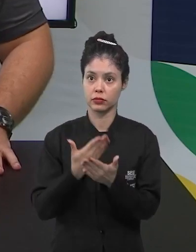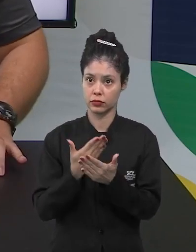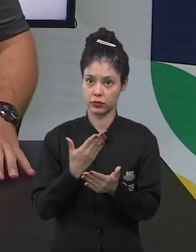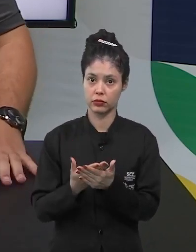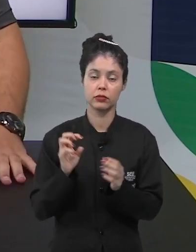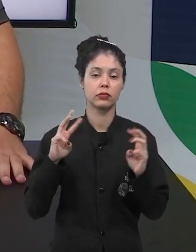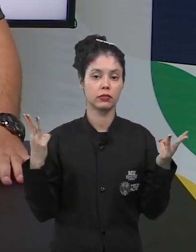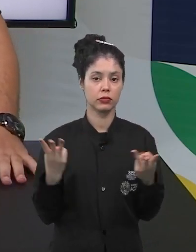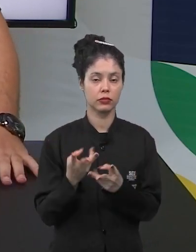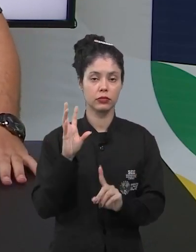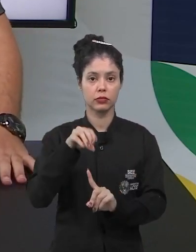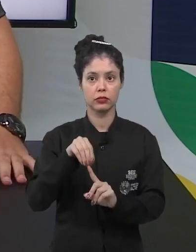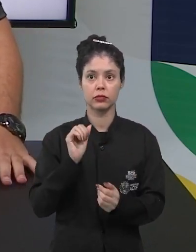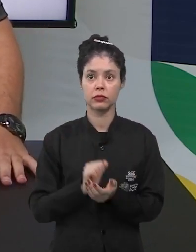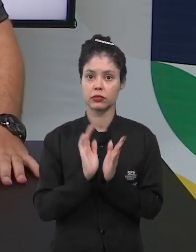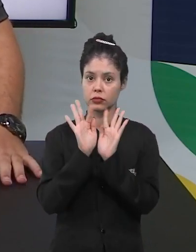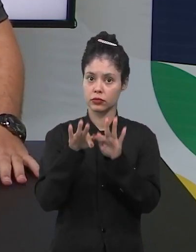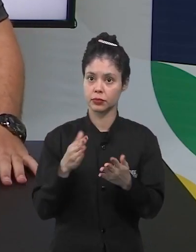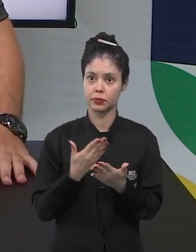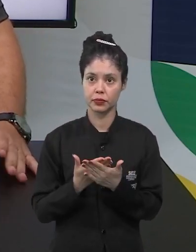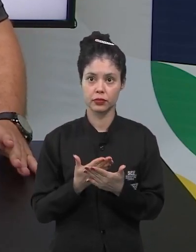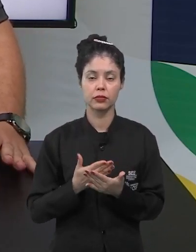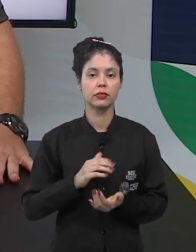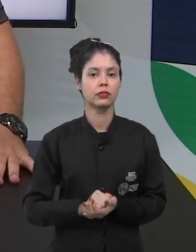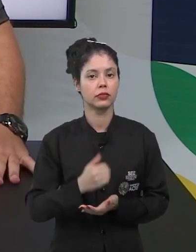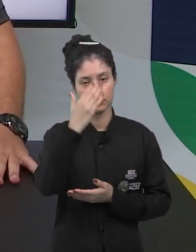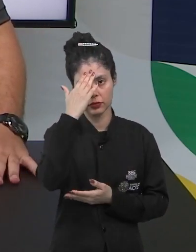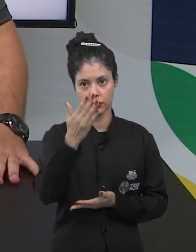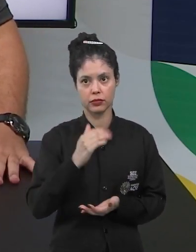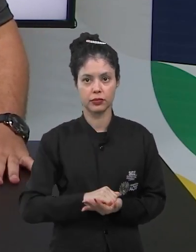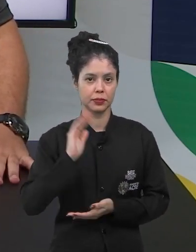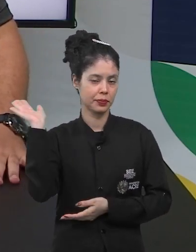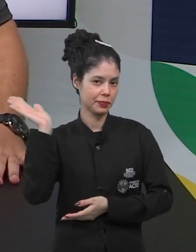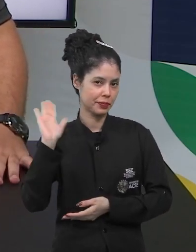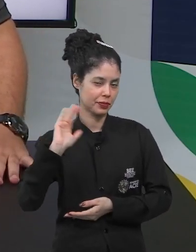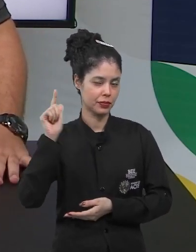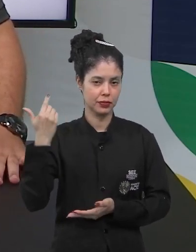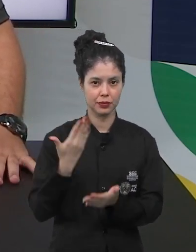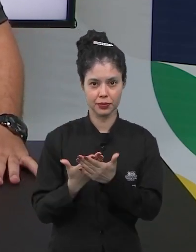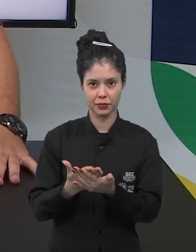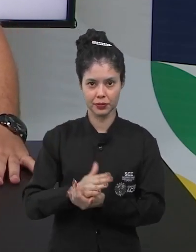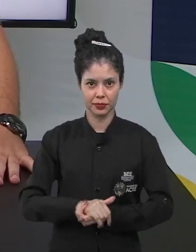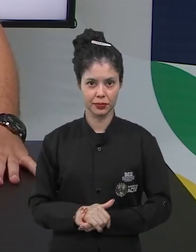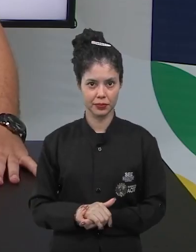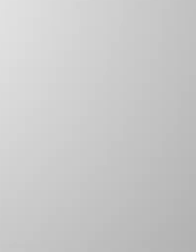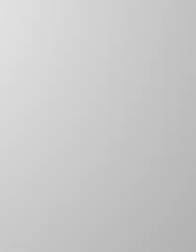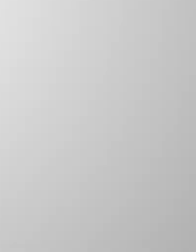de massa, tá bom? Vamos ficando por aqui. Muito obrigado e tchau, pessoal. Até a próxima aula.